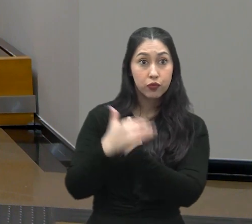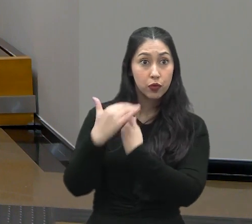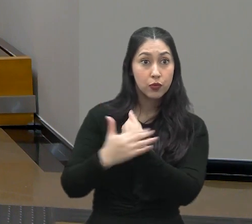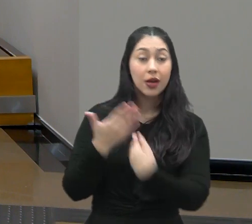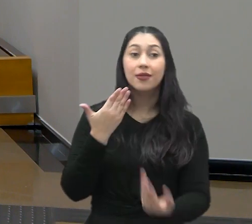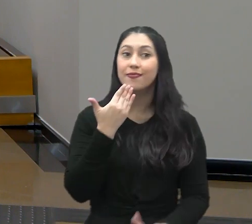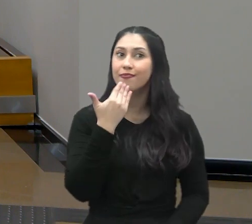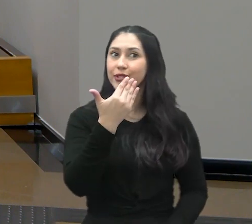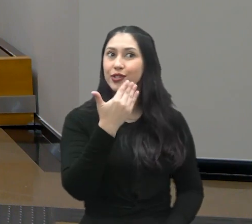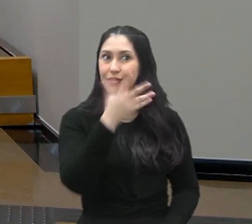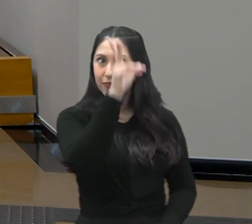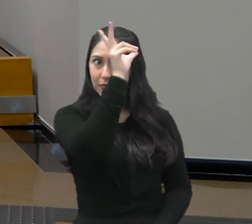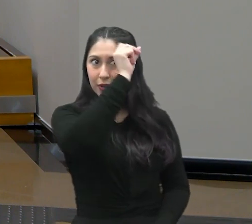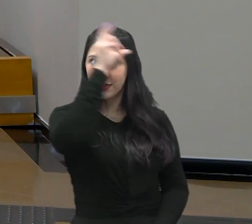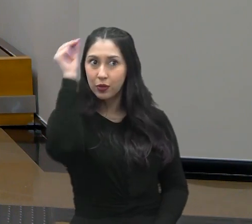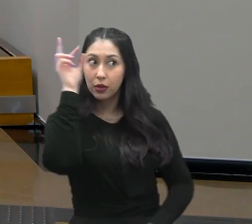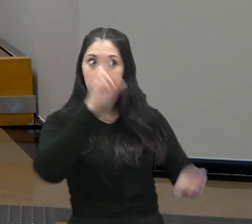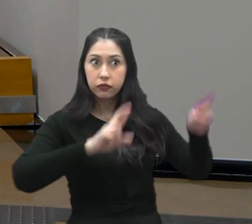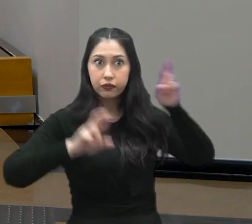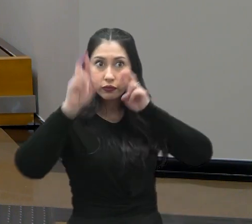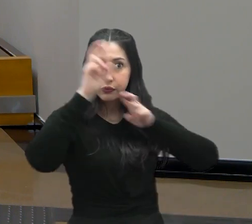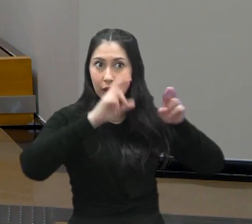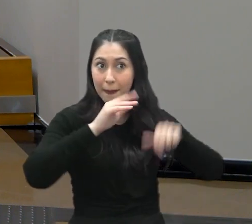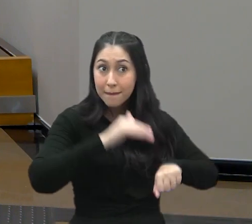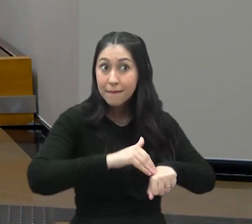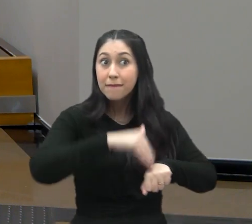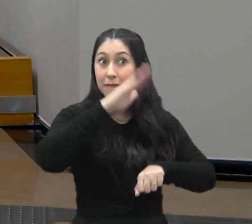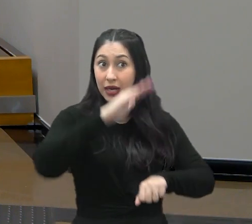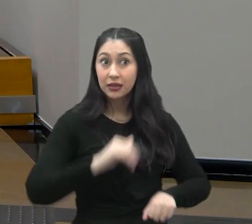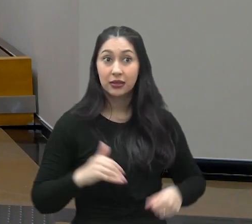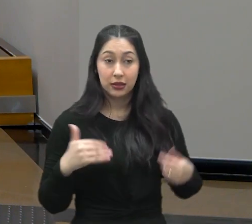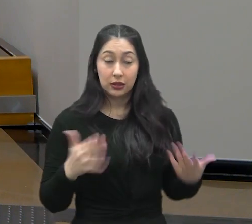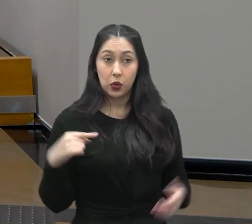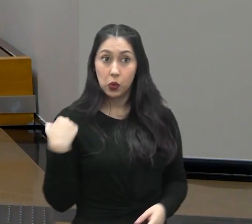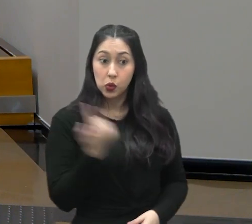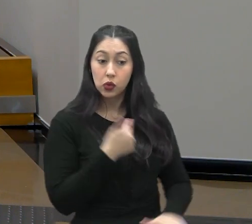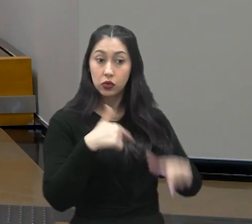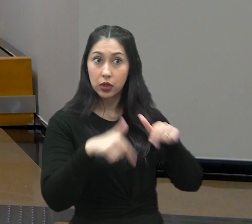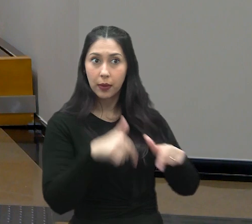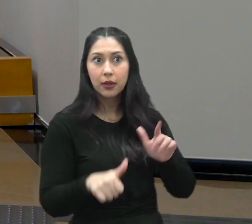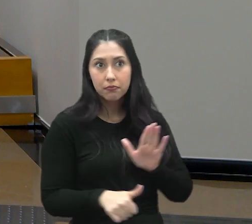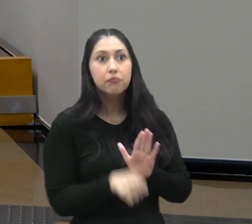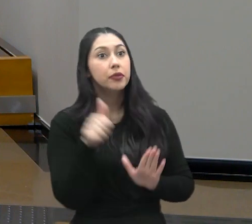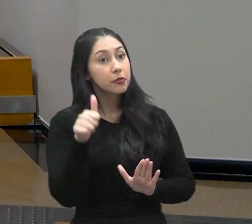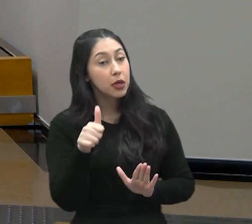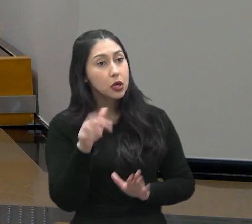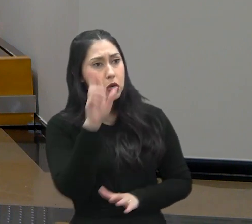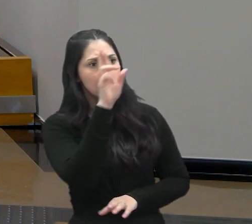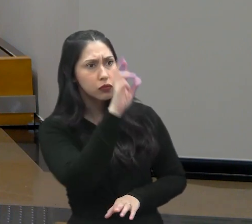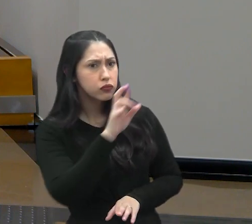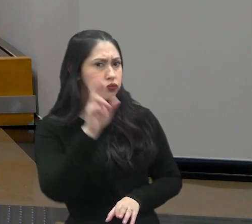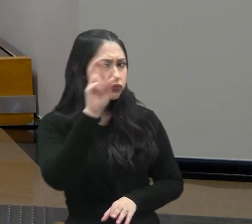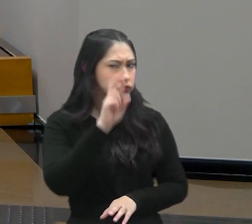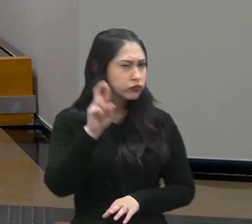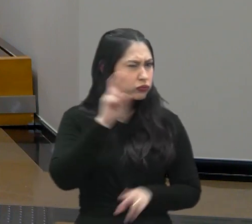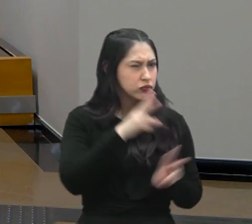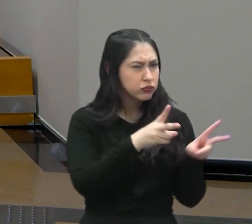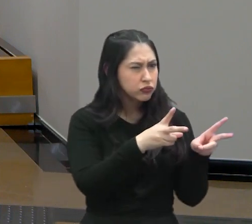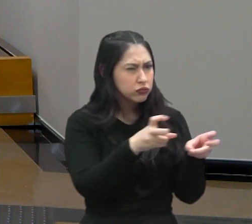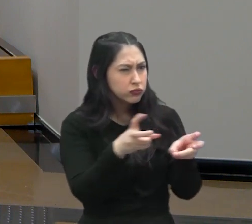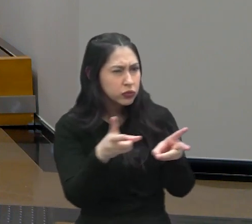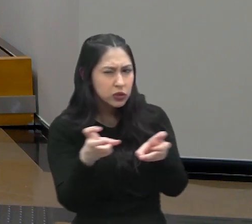que também têm cobrado mais fiscalizações da Prefeitura a respeito do tema. Então, o nosso trabalho é de fiscalização primeiro, né,